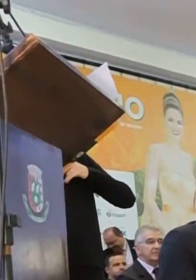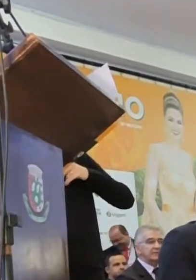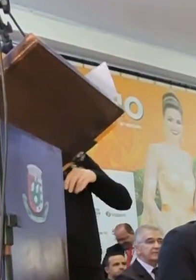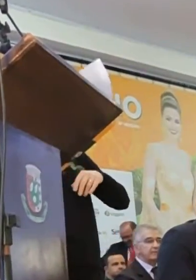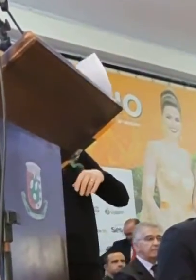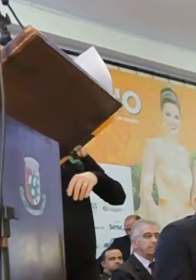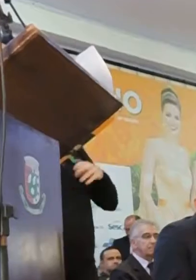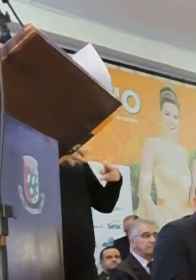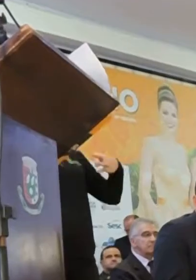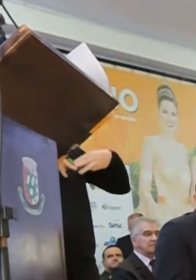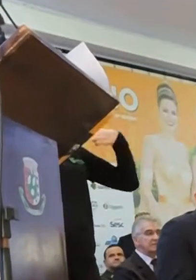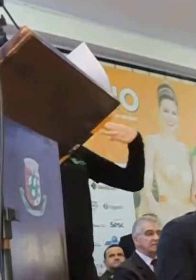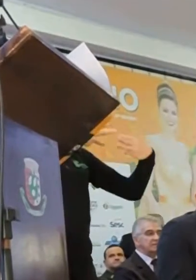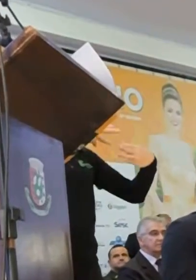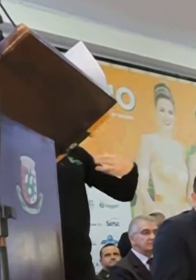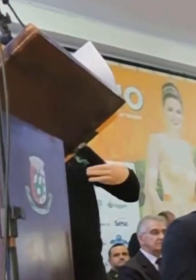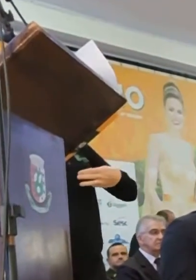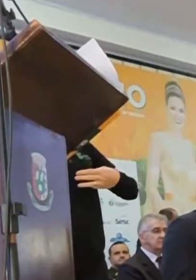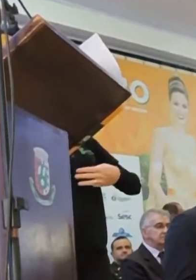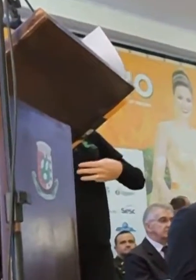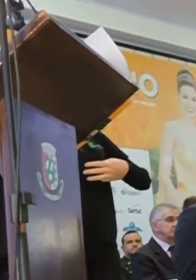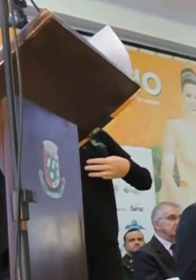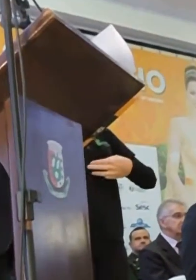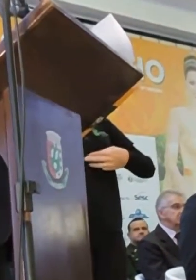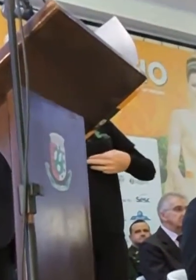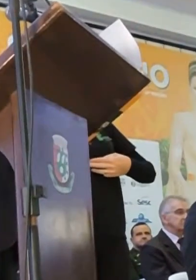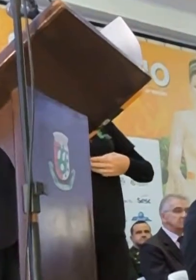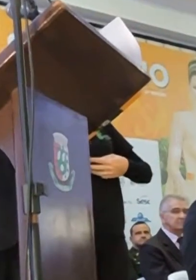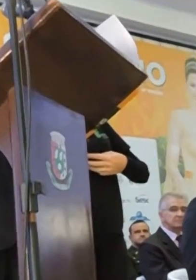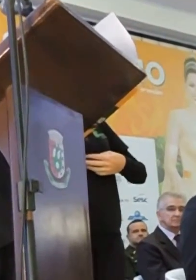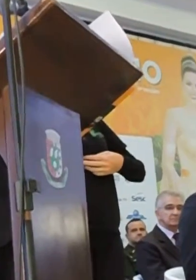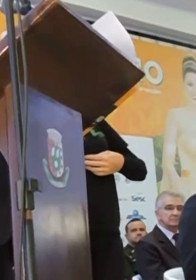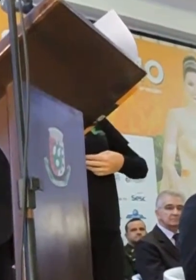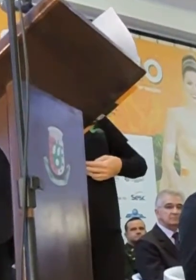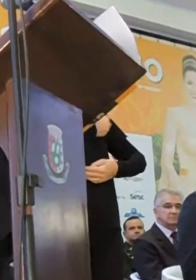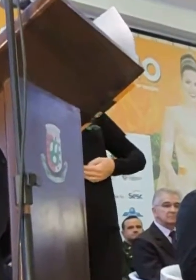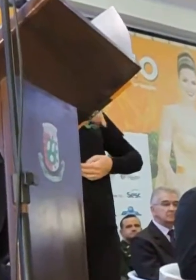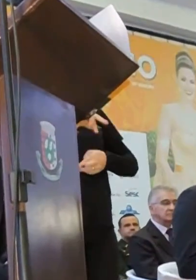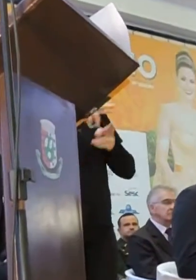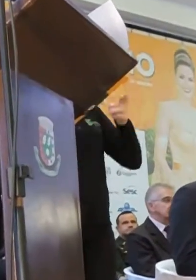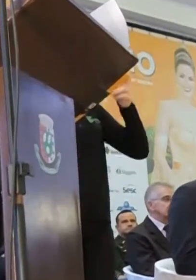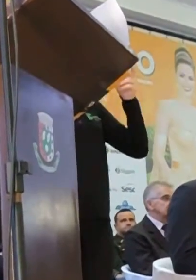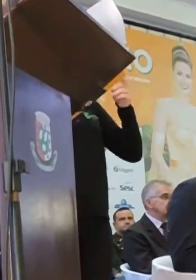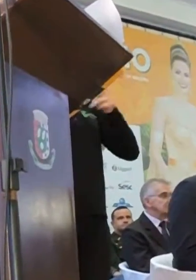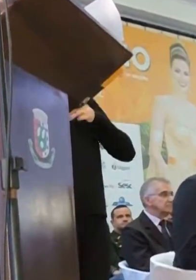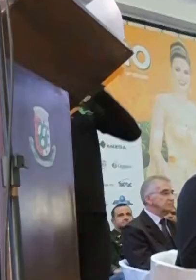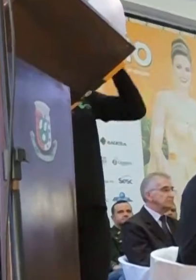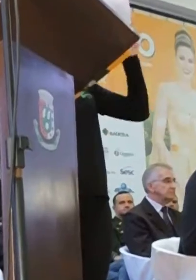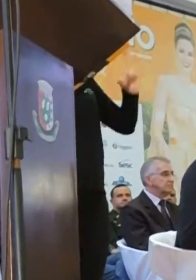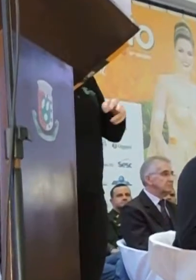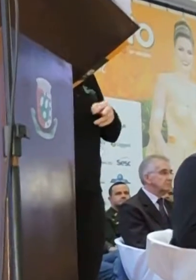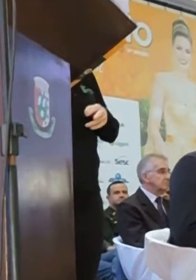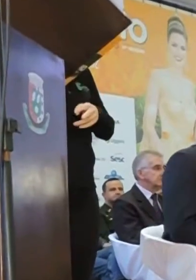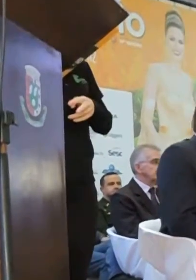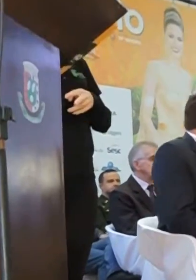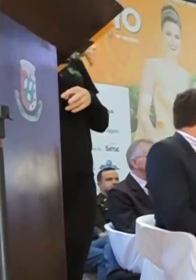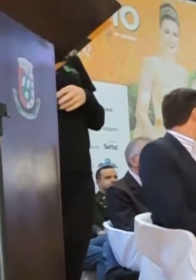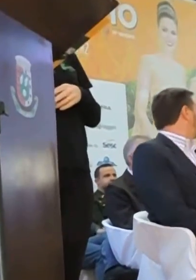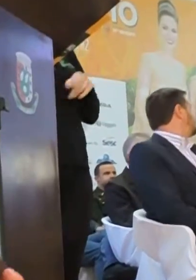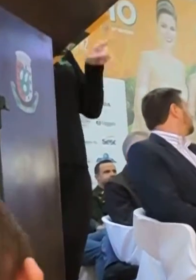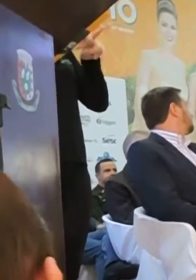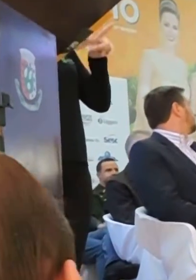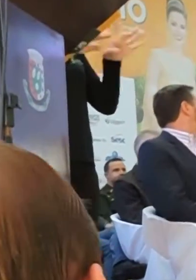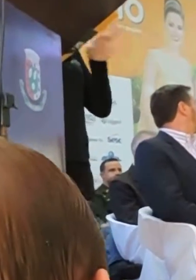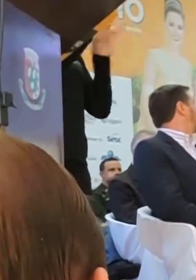O ministro Osmar Terra, que é da região, conhece esta longa luta nossa. Estamos construindo